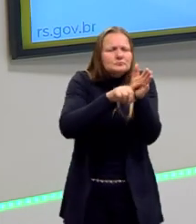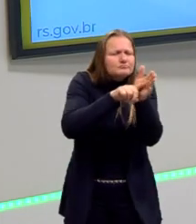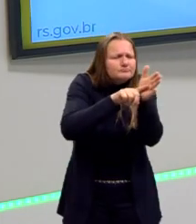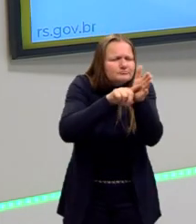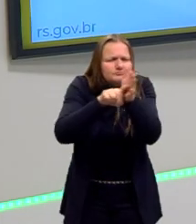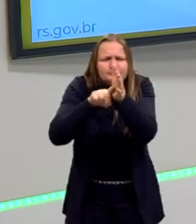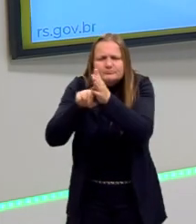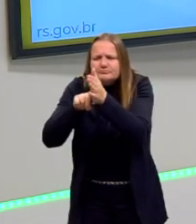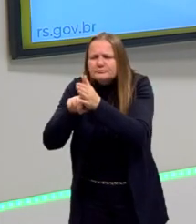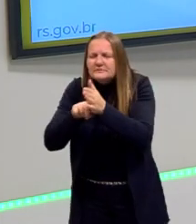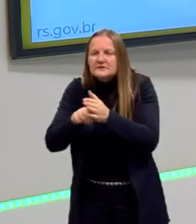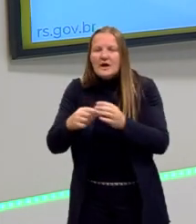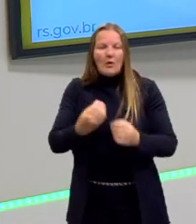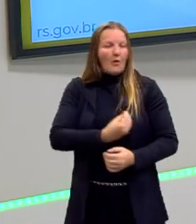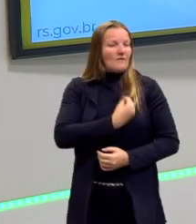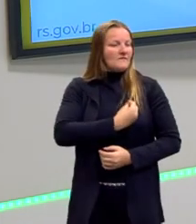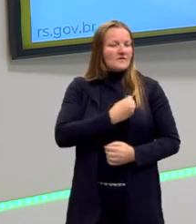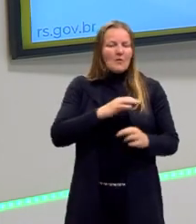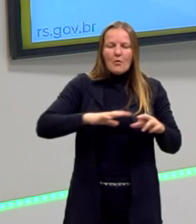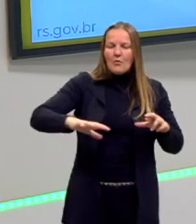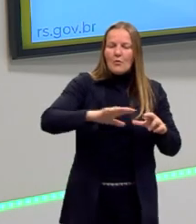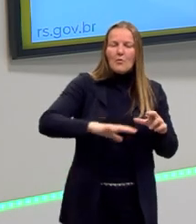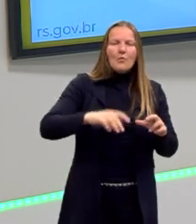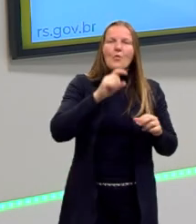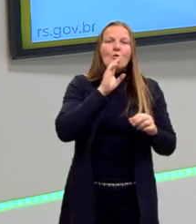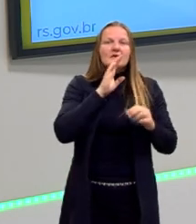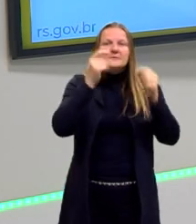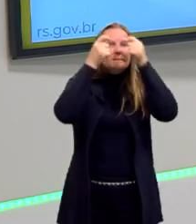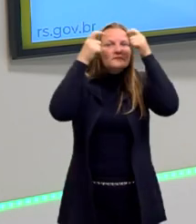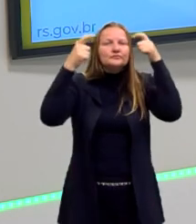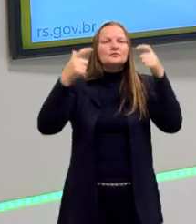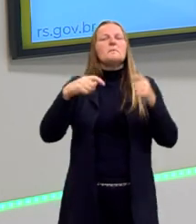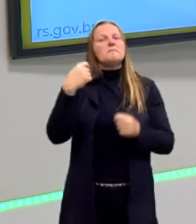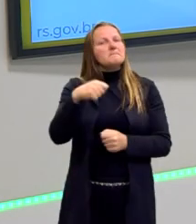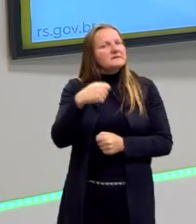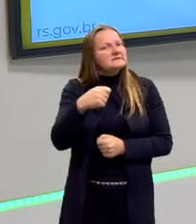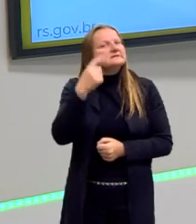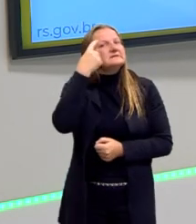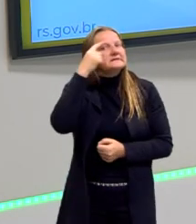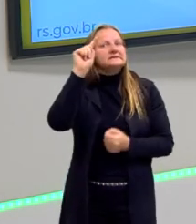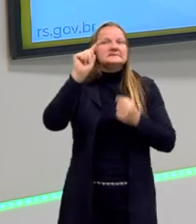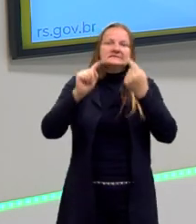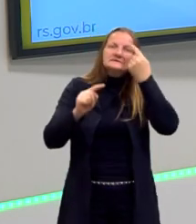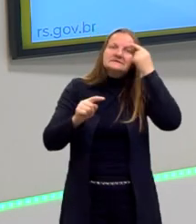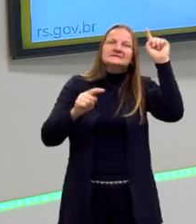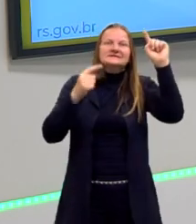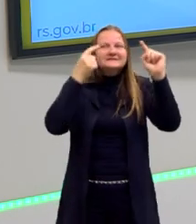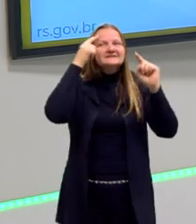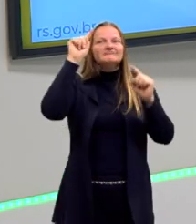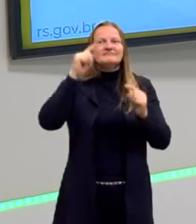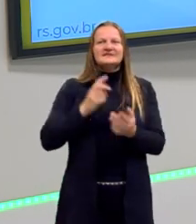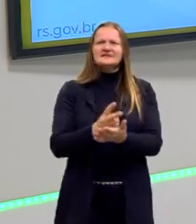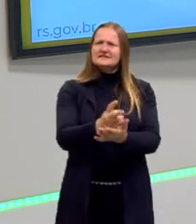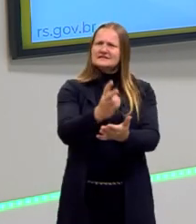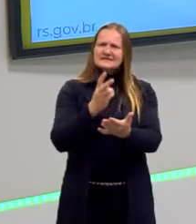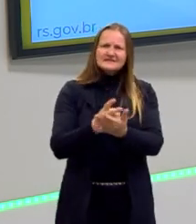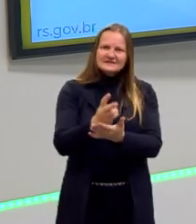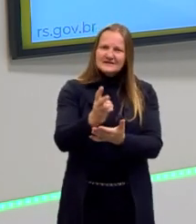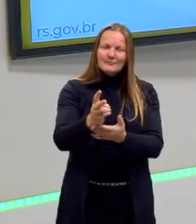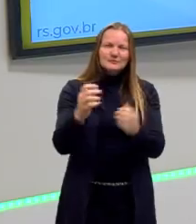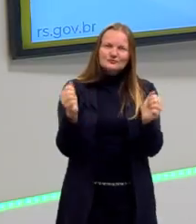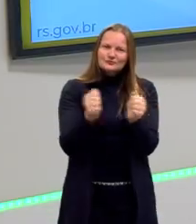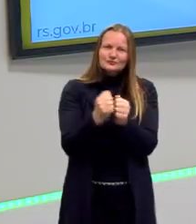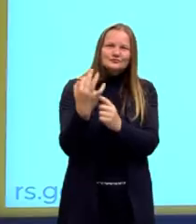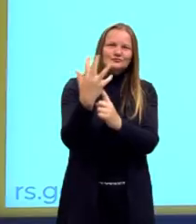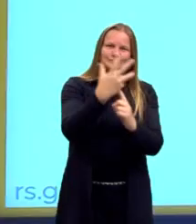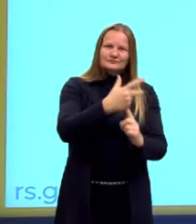a área da tua vida que você for pesquisar nós vamos precisar desse pensamento inventivo que também faz parte da